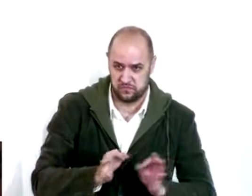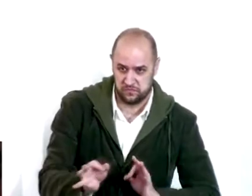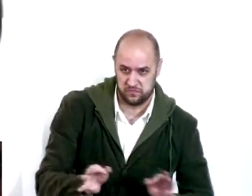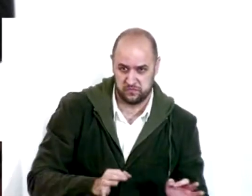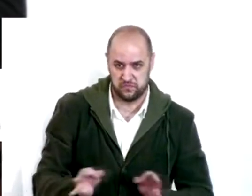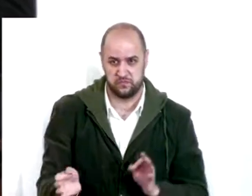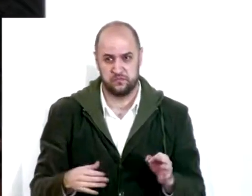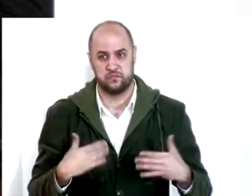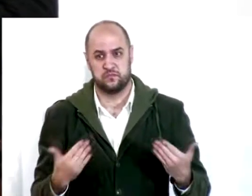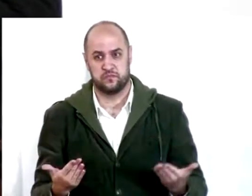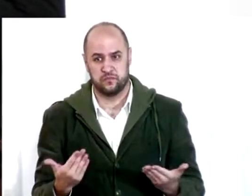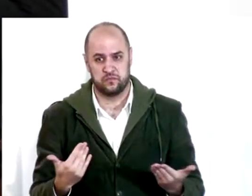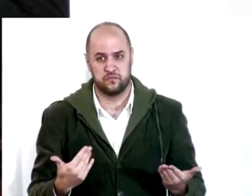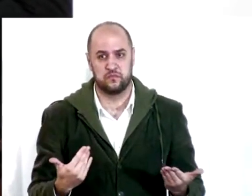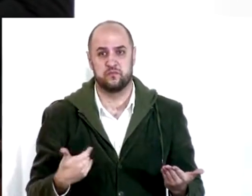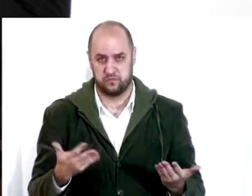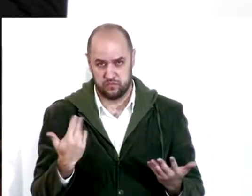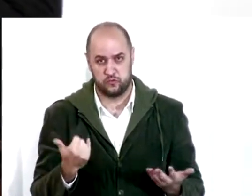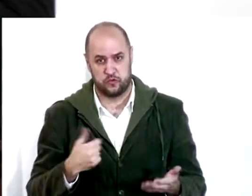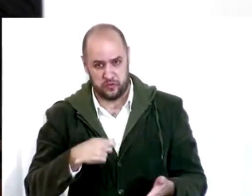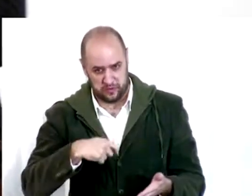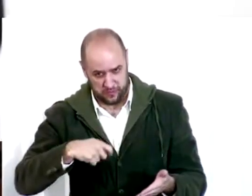preparadas, então vamos lá.